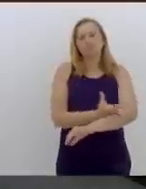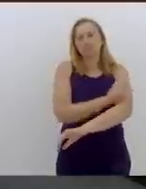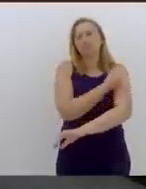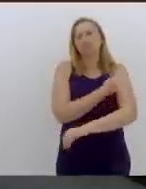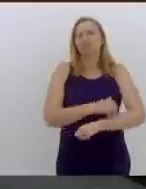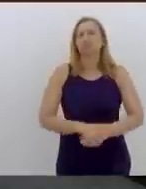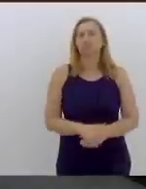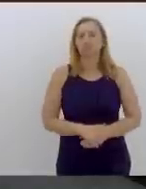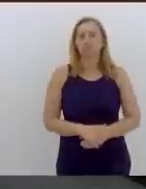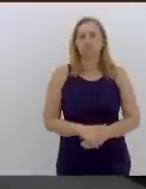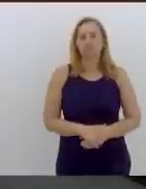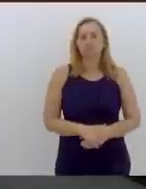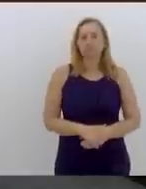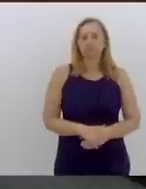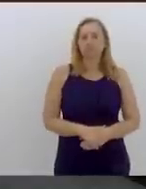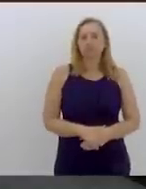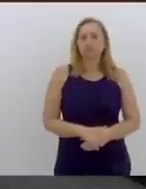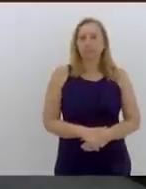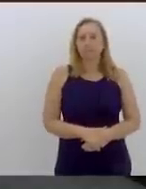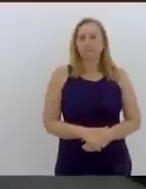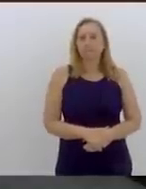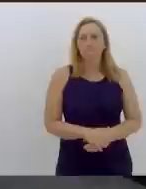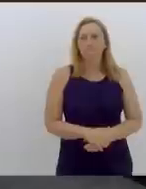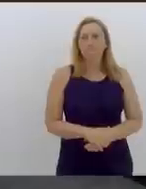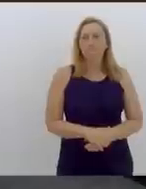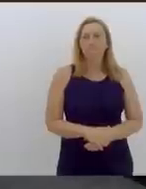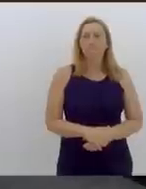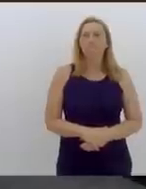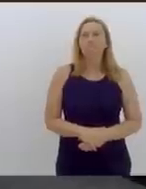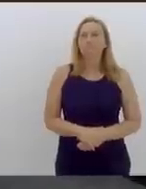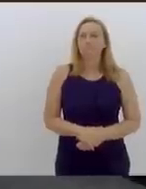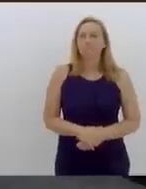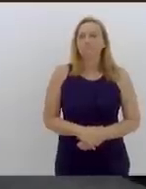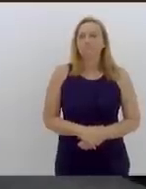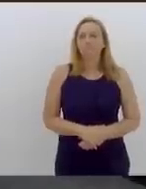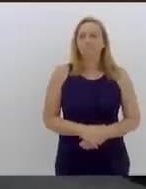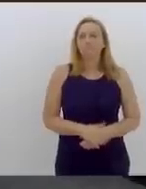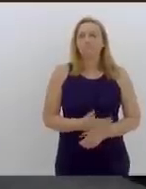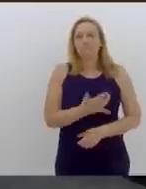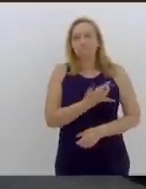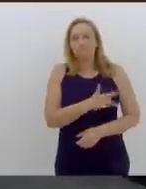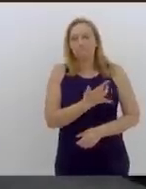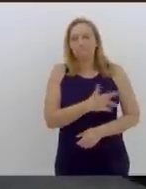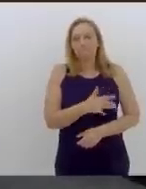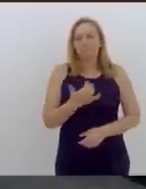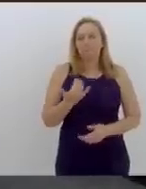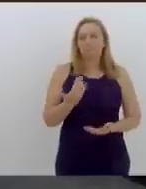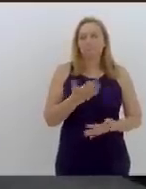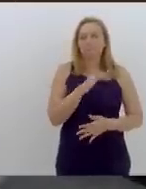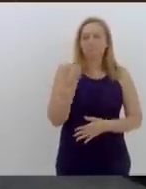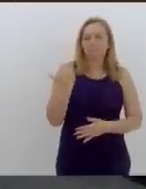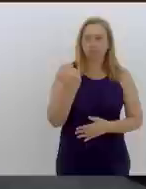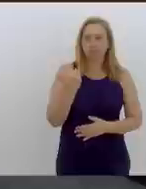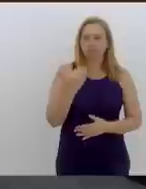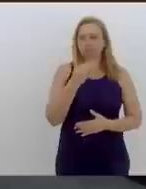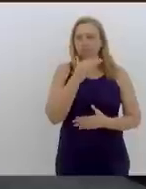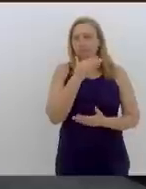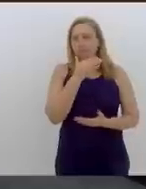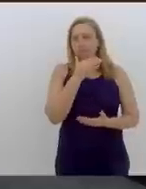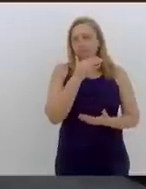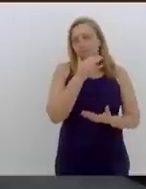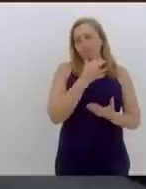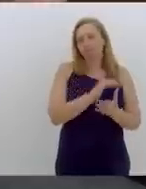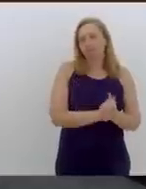ele me me me deu despesam pelo marido pelo pelo assassinato do meu marido né E foi na chacina de Vigário Geral